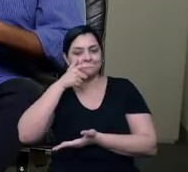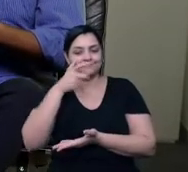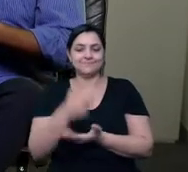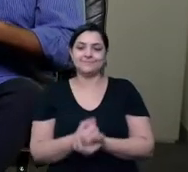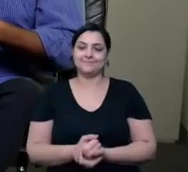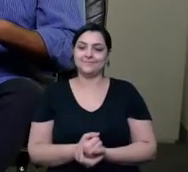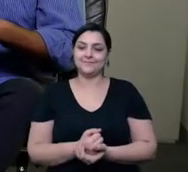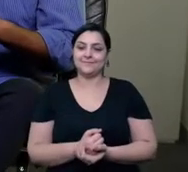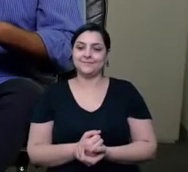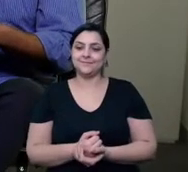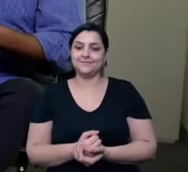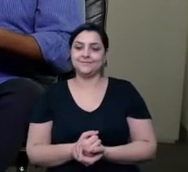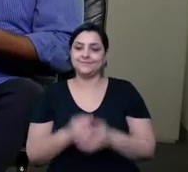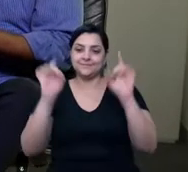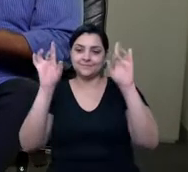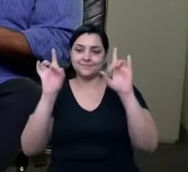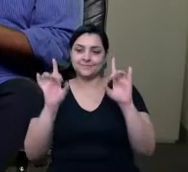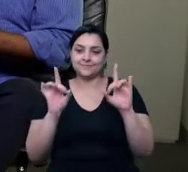Especialmente